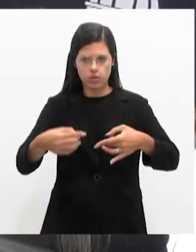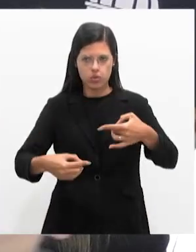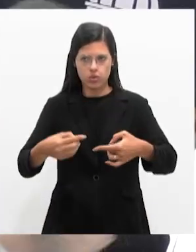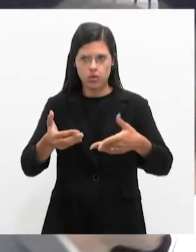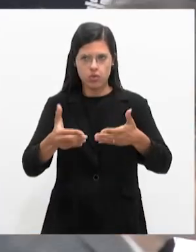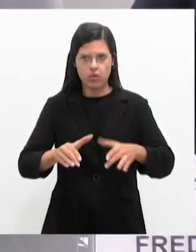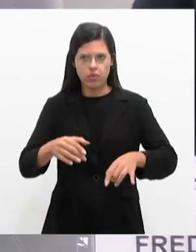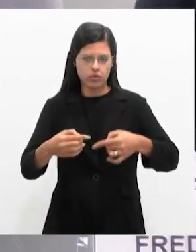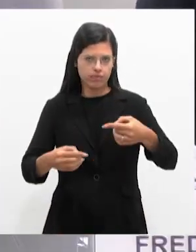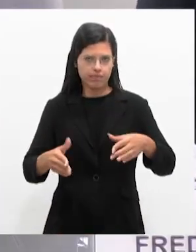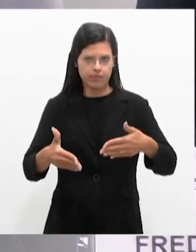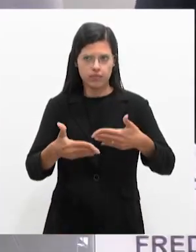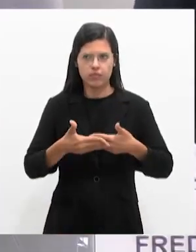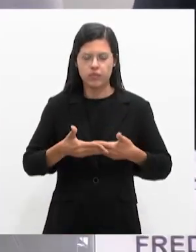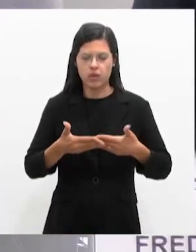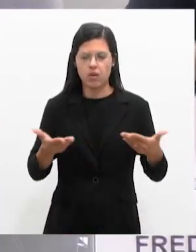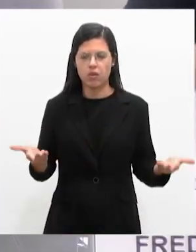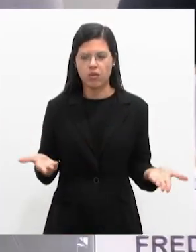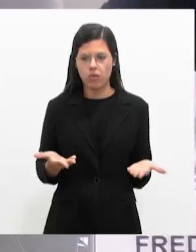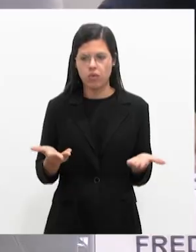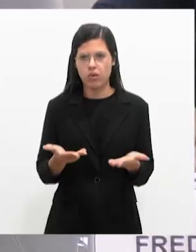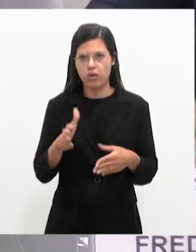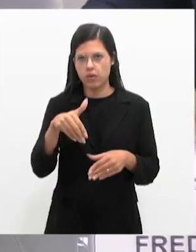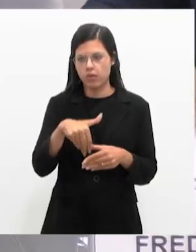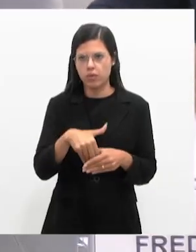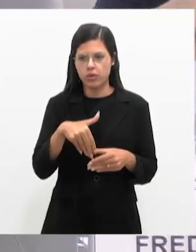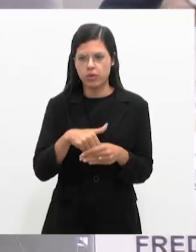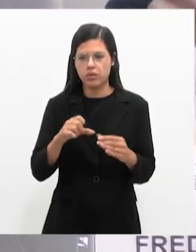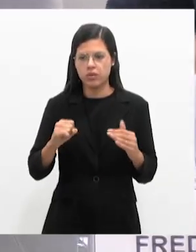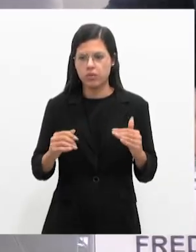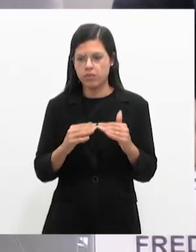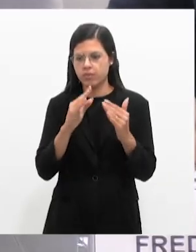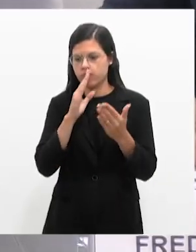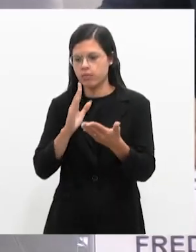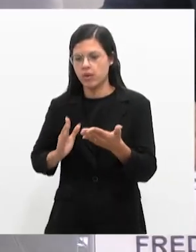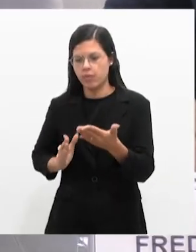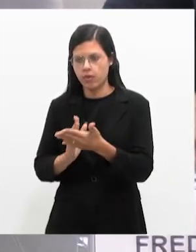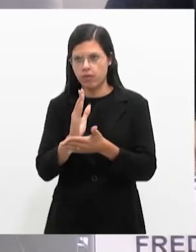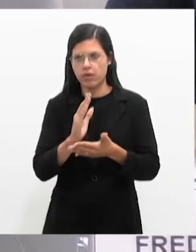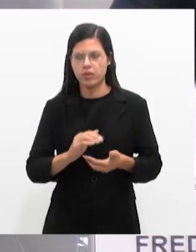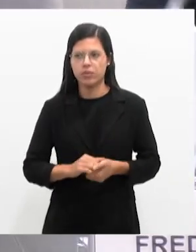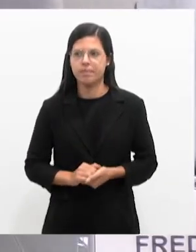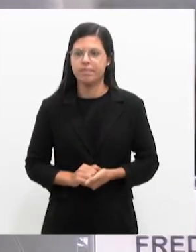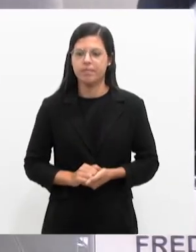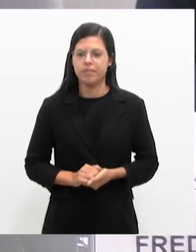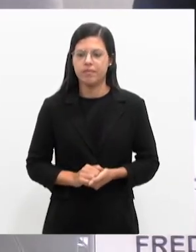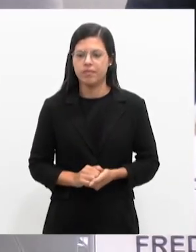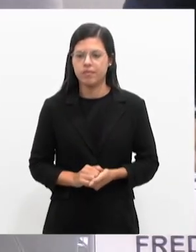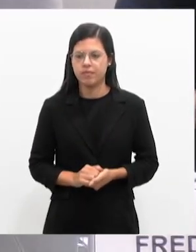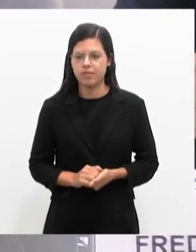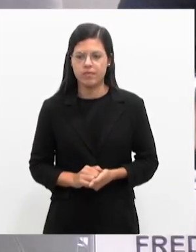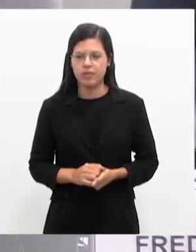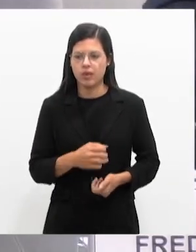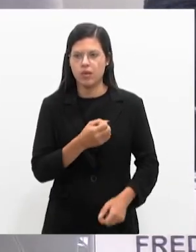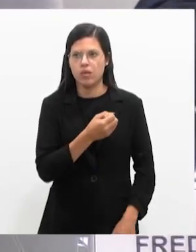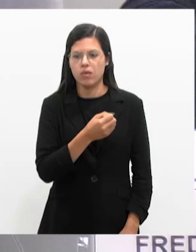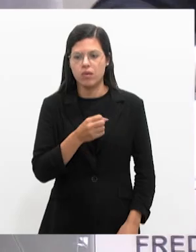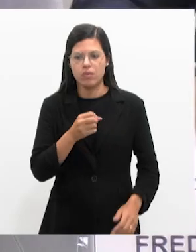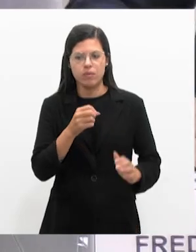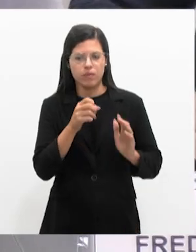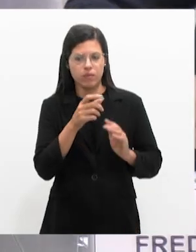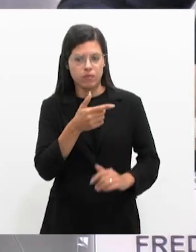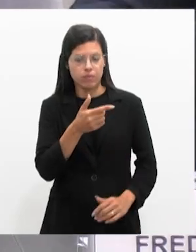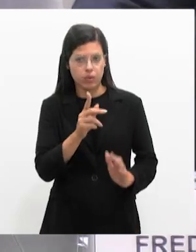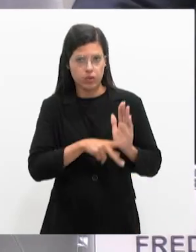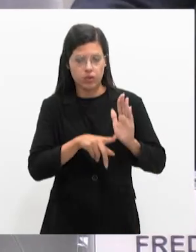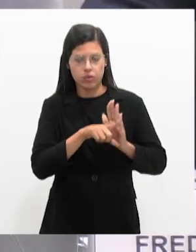quem queira discutir, encerrada a discussão. Em votação, os senhores que aprovam permaneçam como estão. Aprovado. Projeto de lei